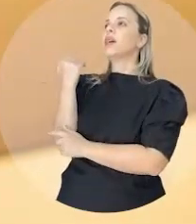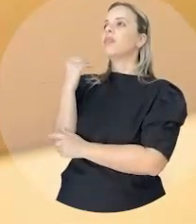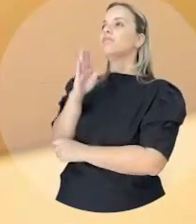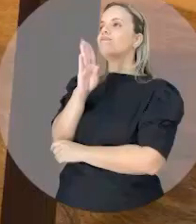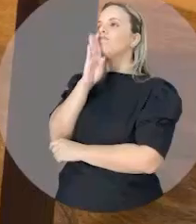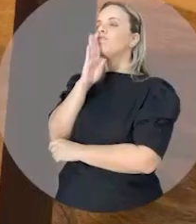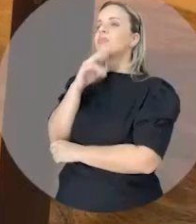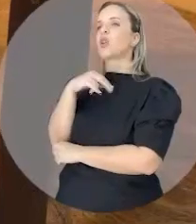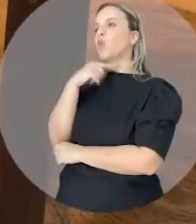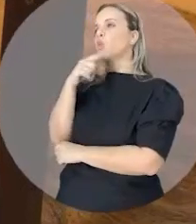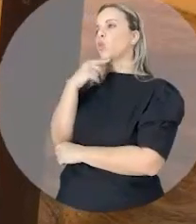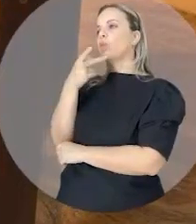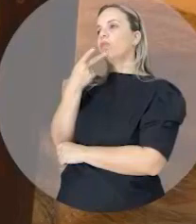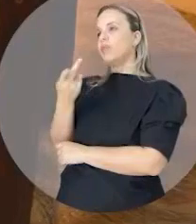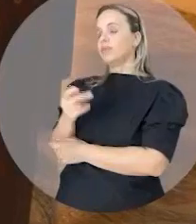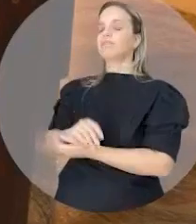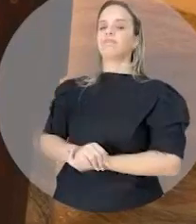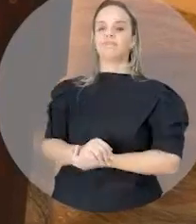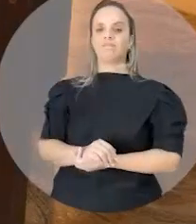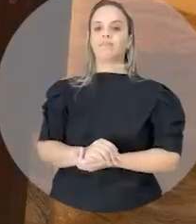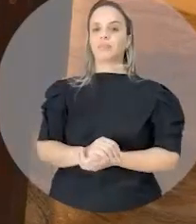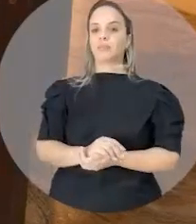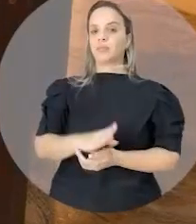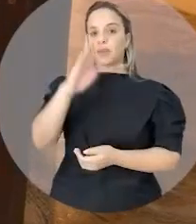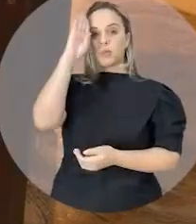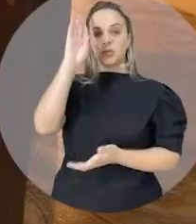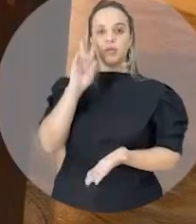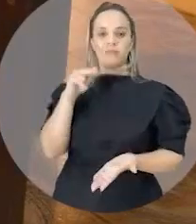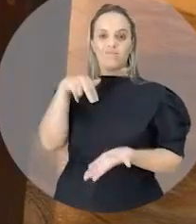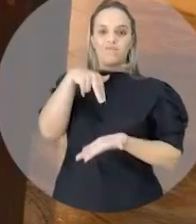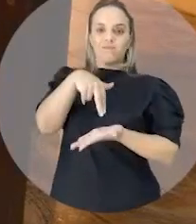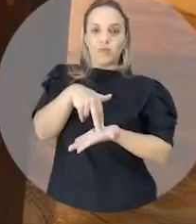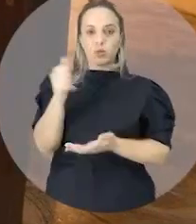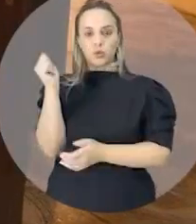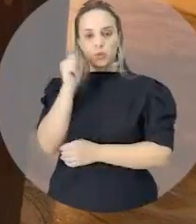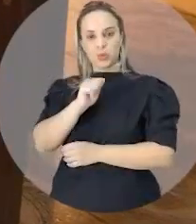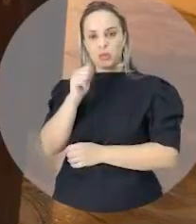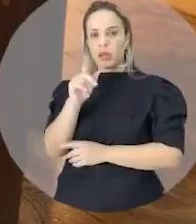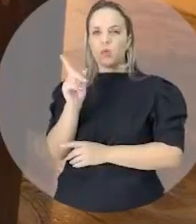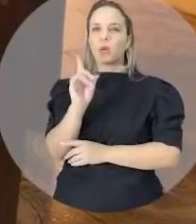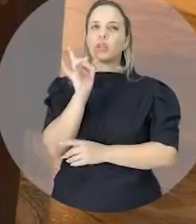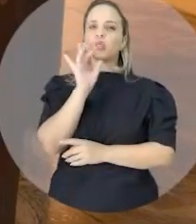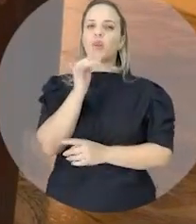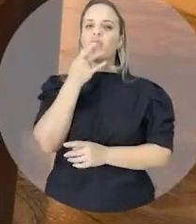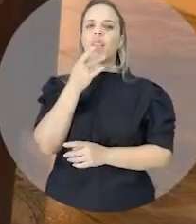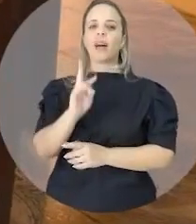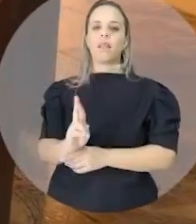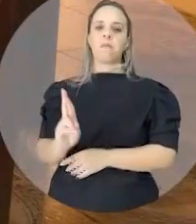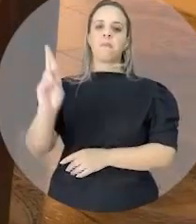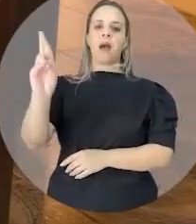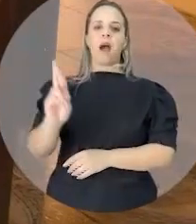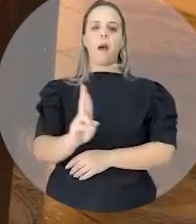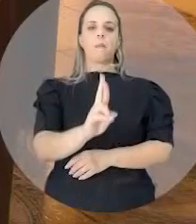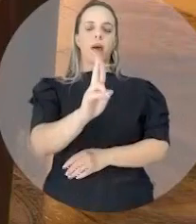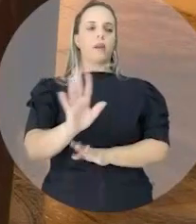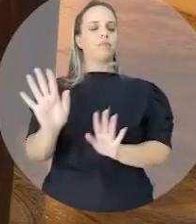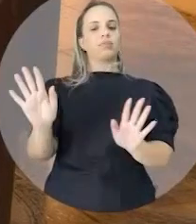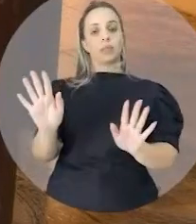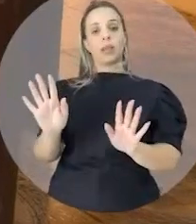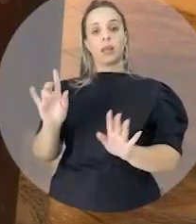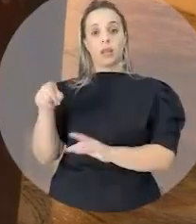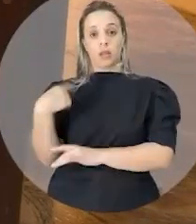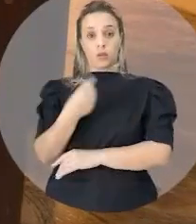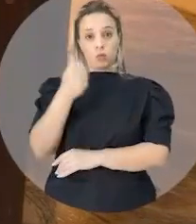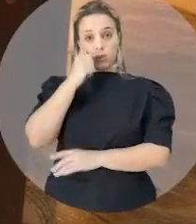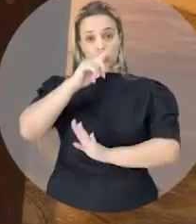até hoje. Principalmente a questão do protagonismo, né, Marli? Acho que não é mais sobre representatividade, mas sobre a gente poder